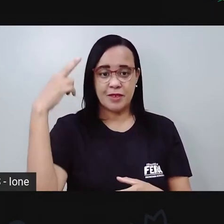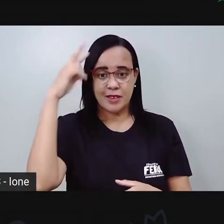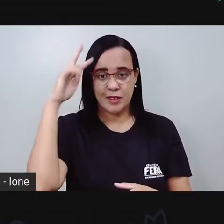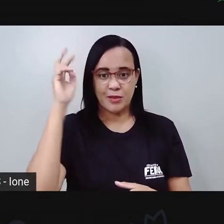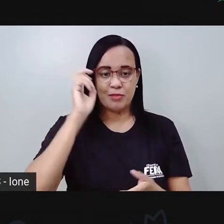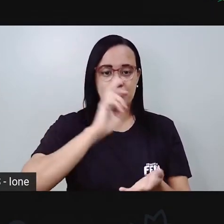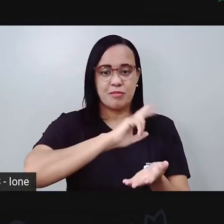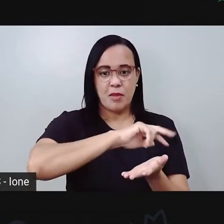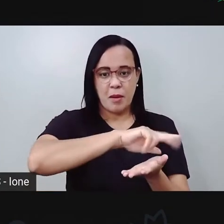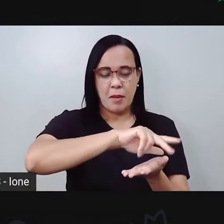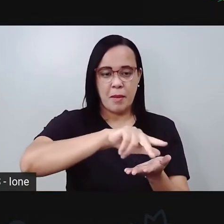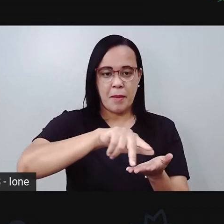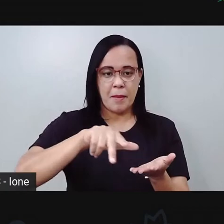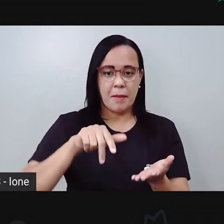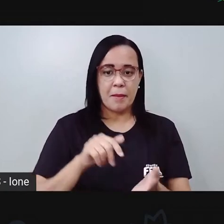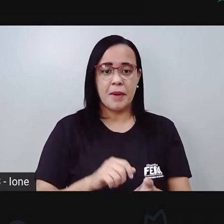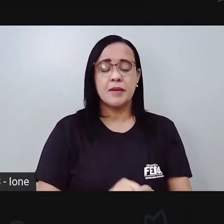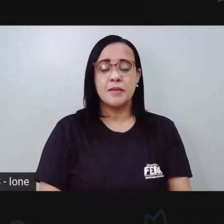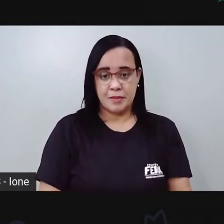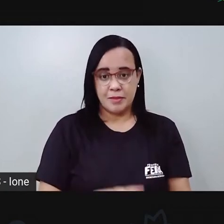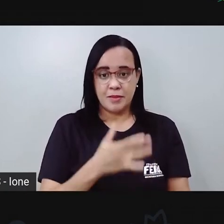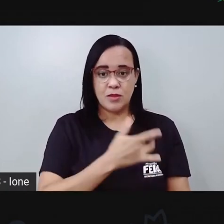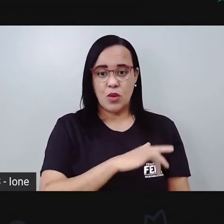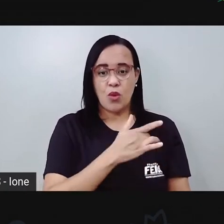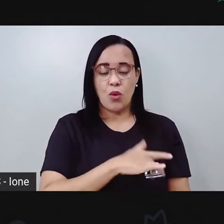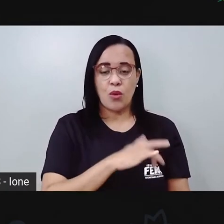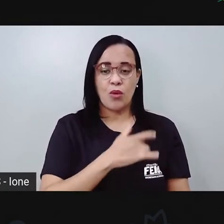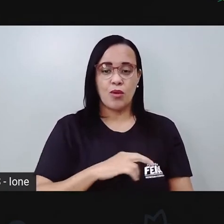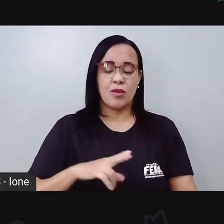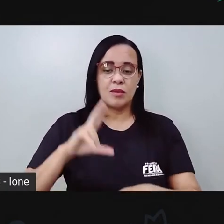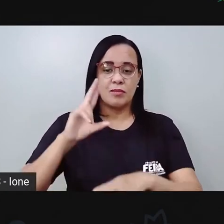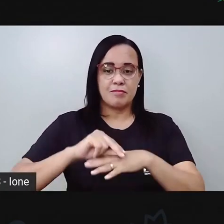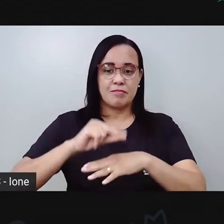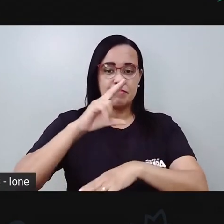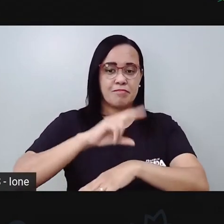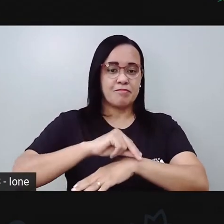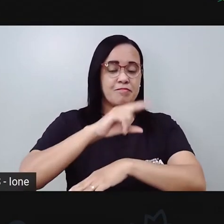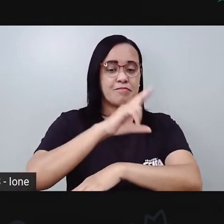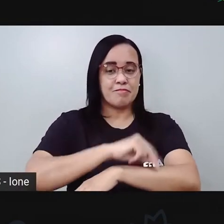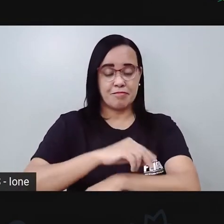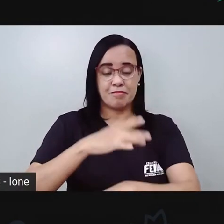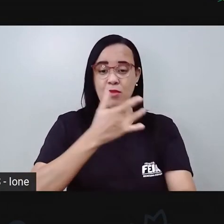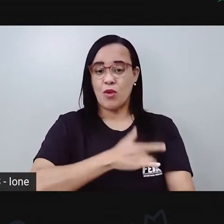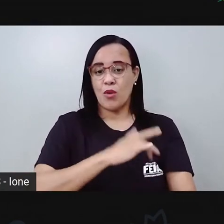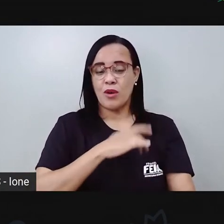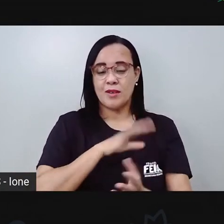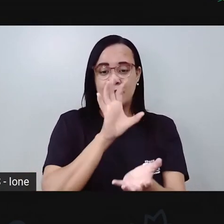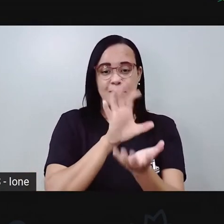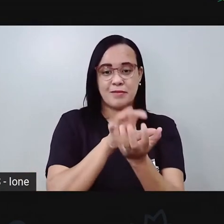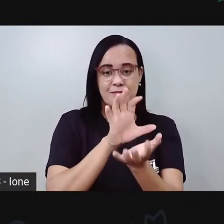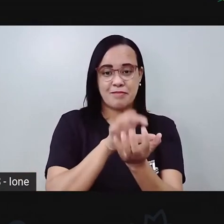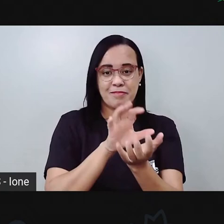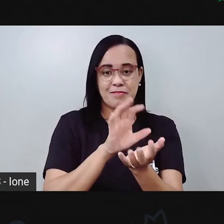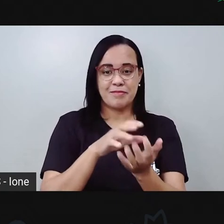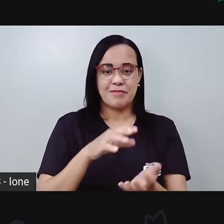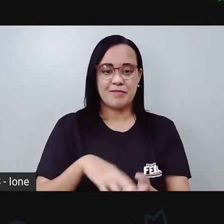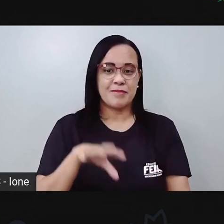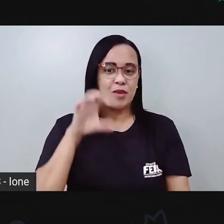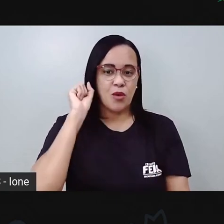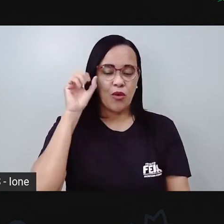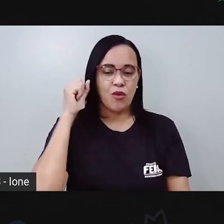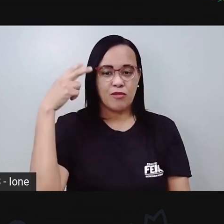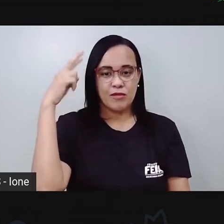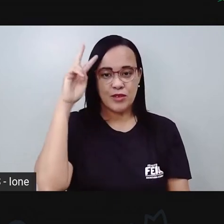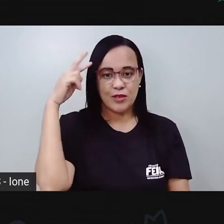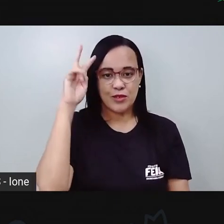coitado do Grilo coitado do jacaré que tá ouvindo história até agora está sabe o que que a gente